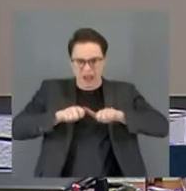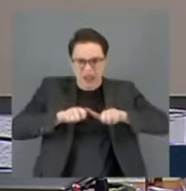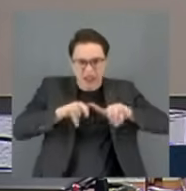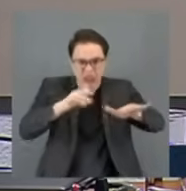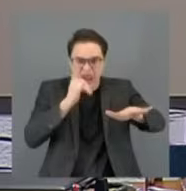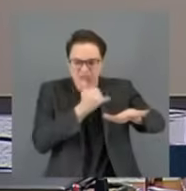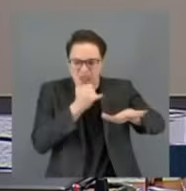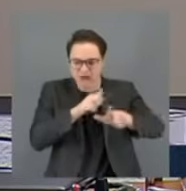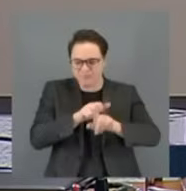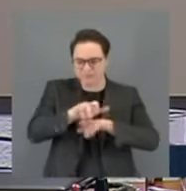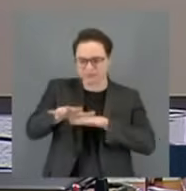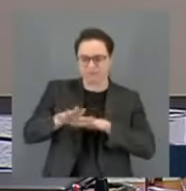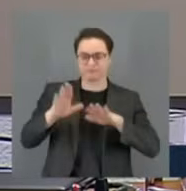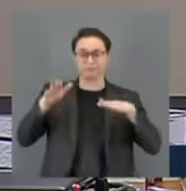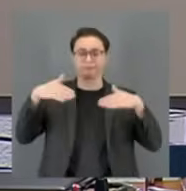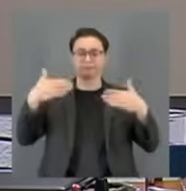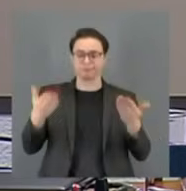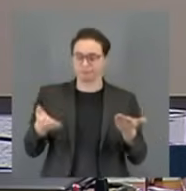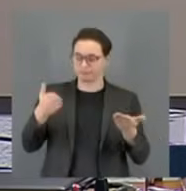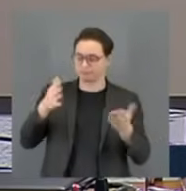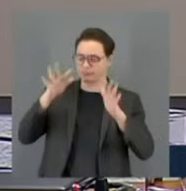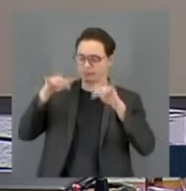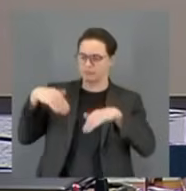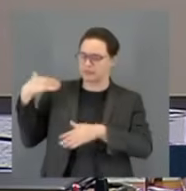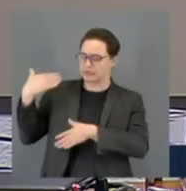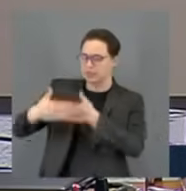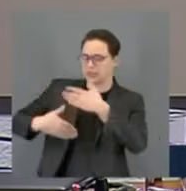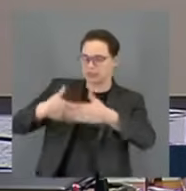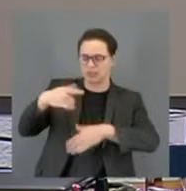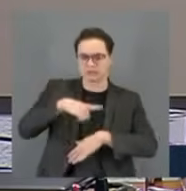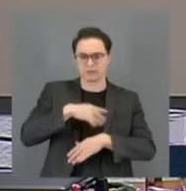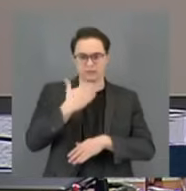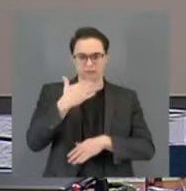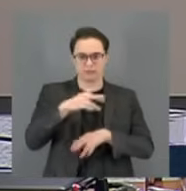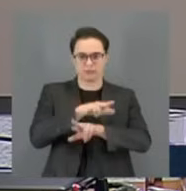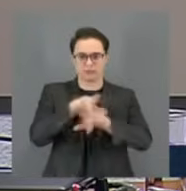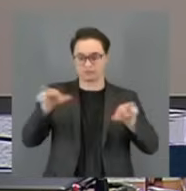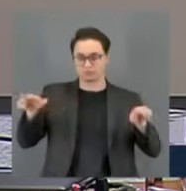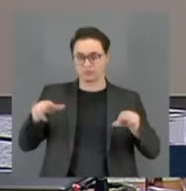narrativas. E no final das contas, após essas solicitações,